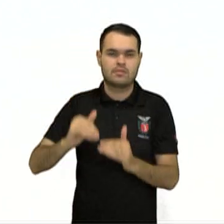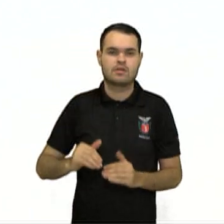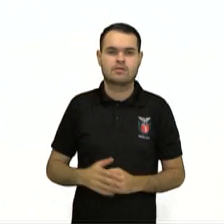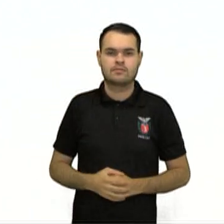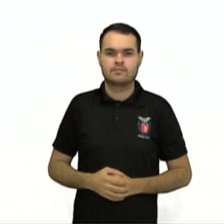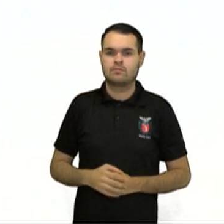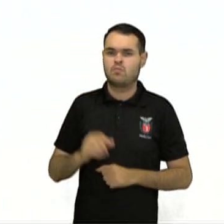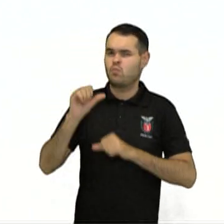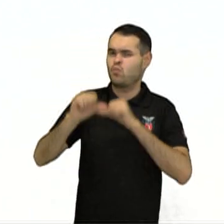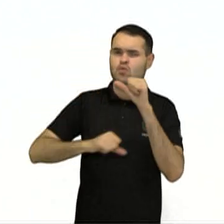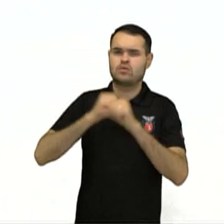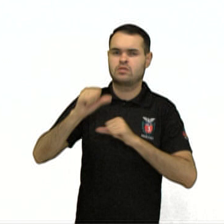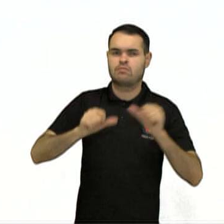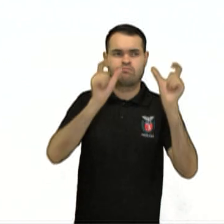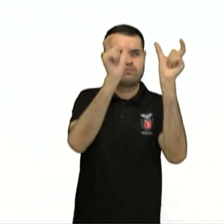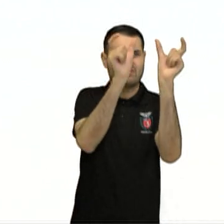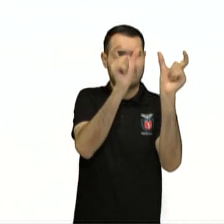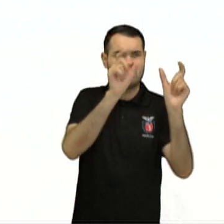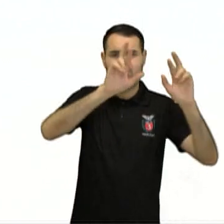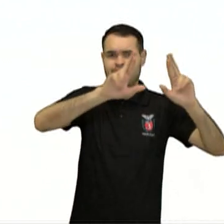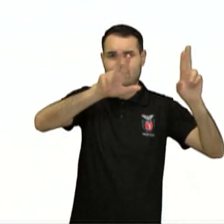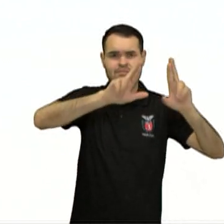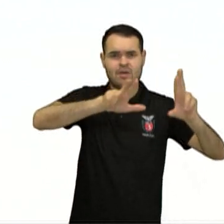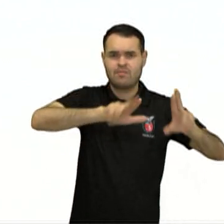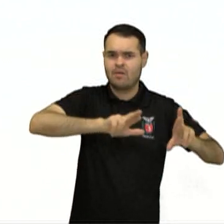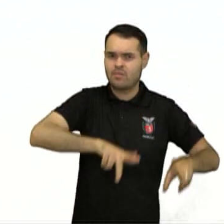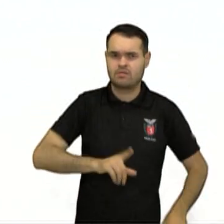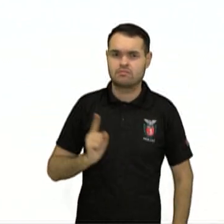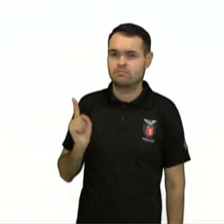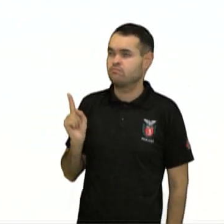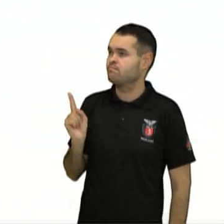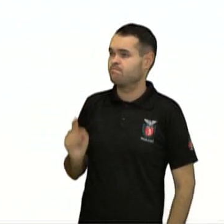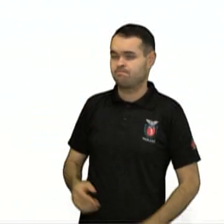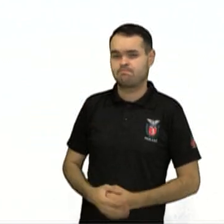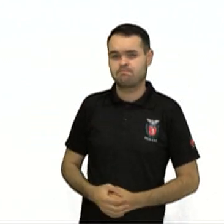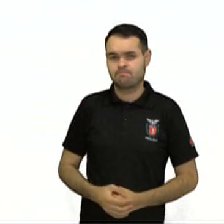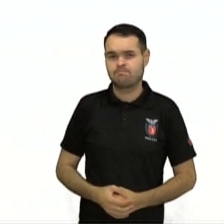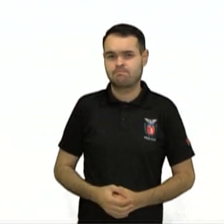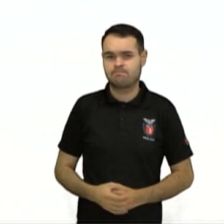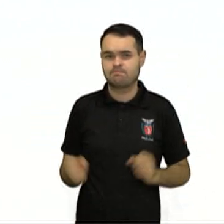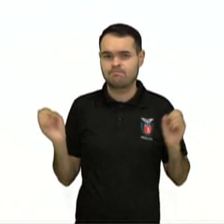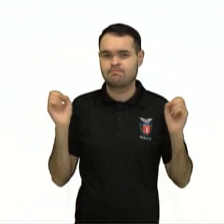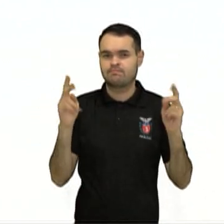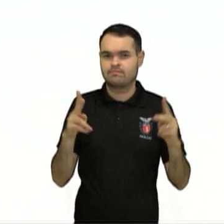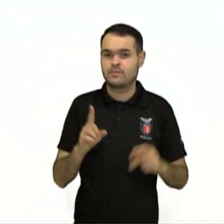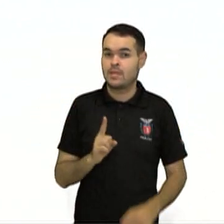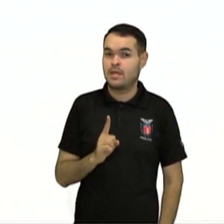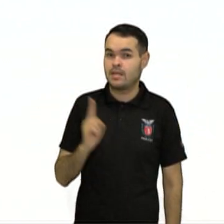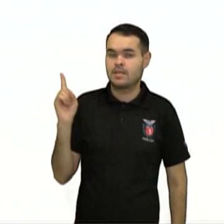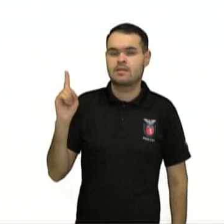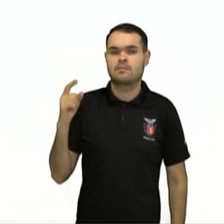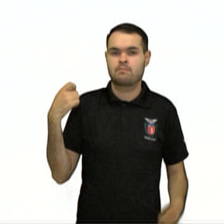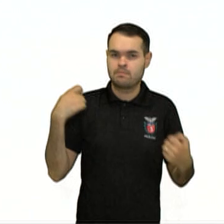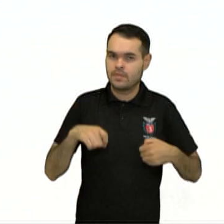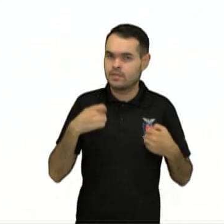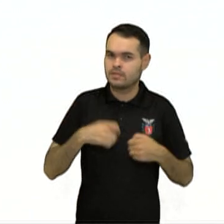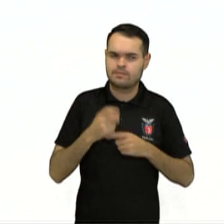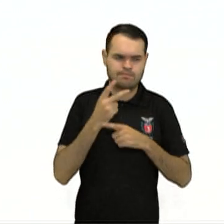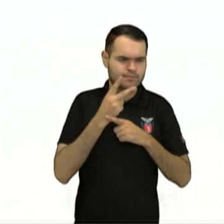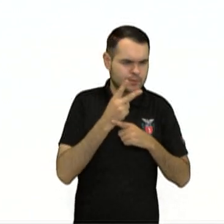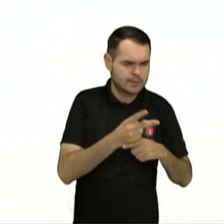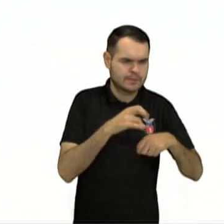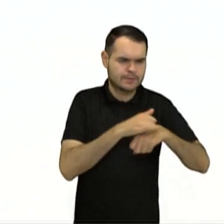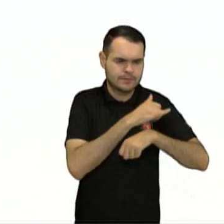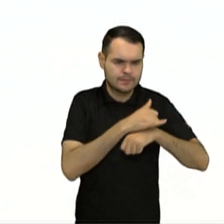Was, were, went, got, saw, took, drove, had and bought. Ok? Então aqui, gente, a gente tem que buscar técnicas